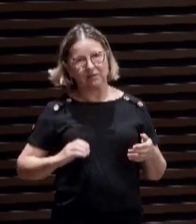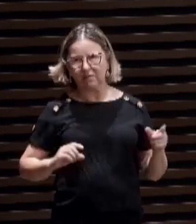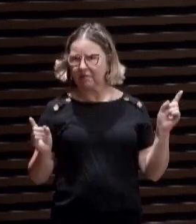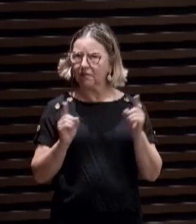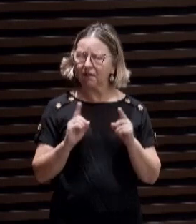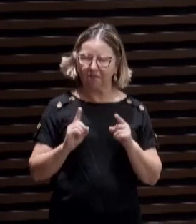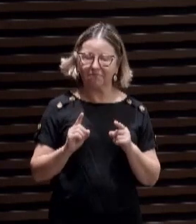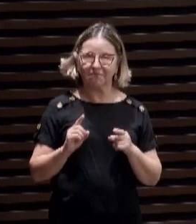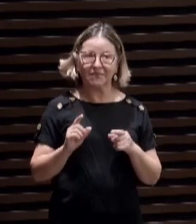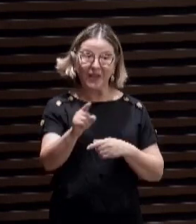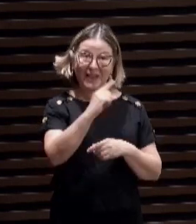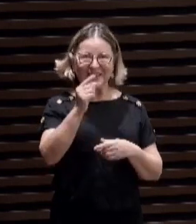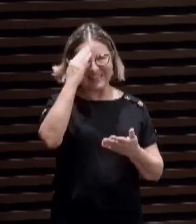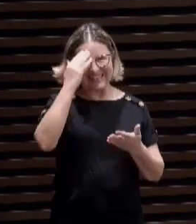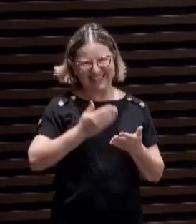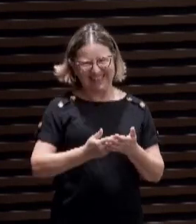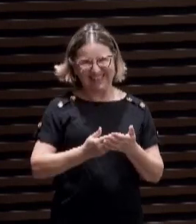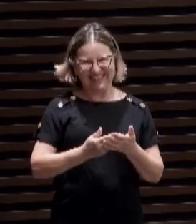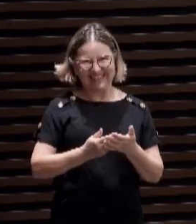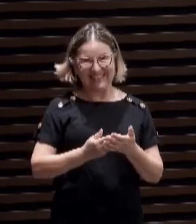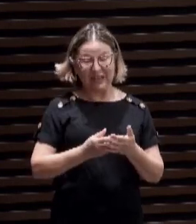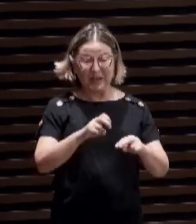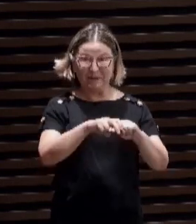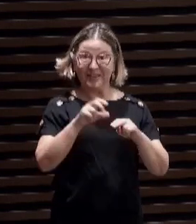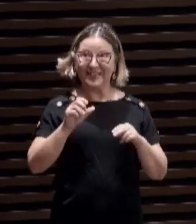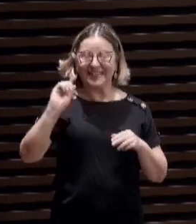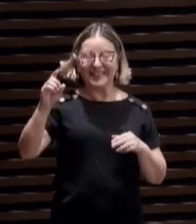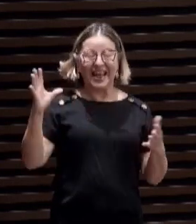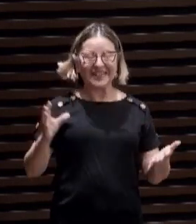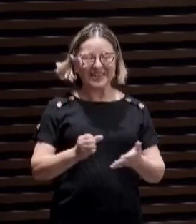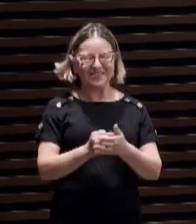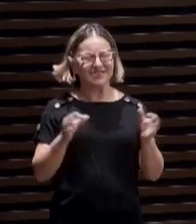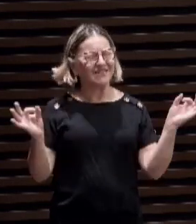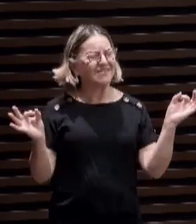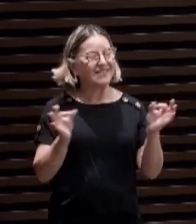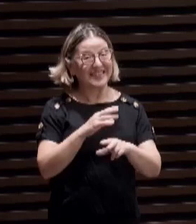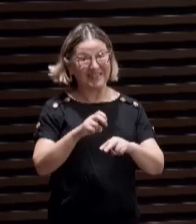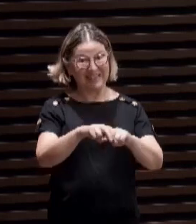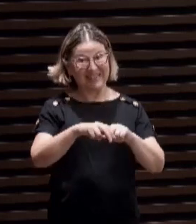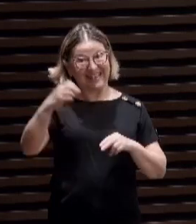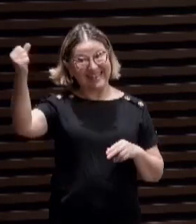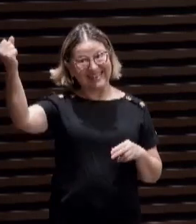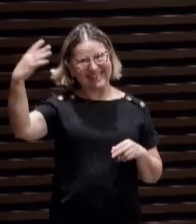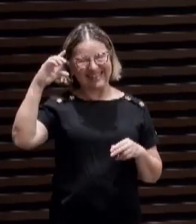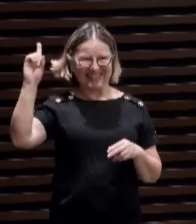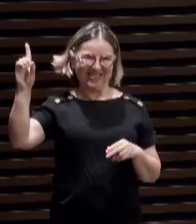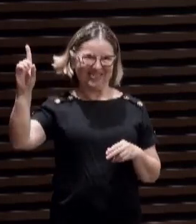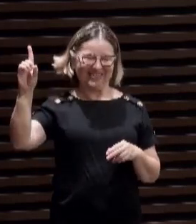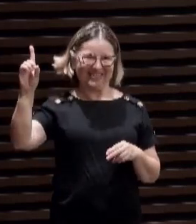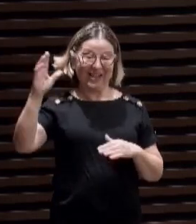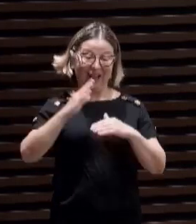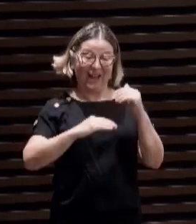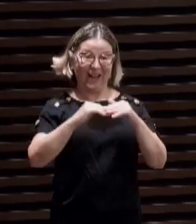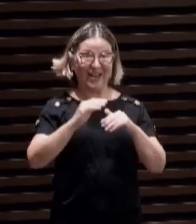a salvação é totalmente pela graça de Deus. É uma ação de Deus